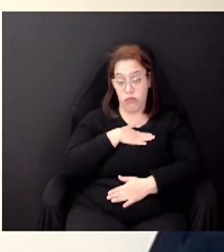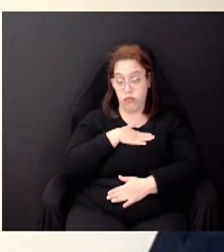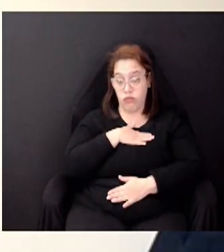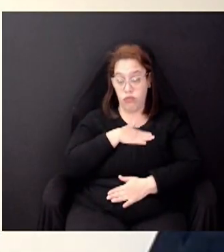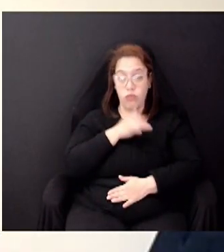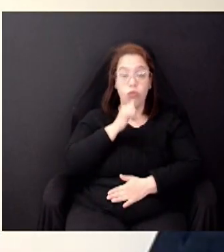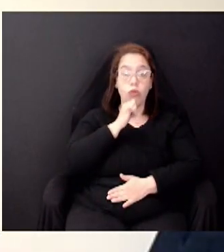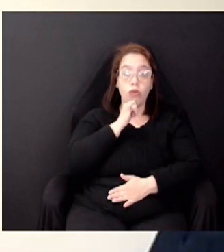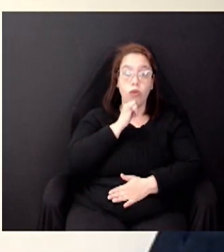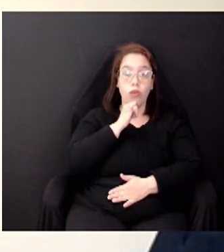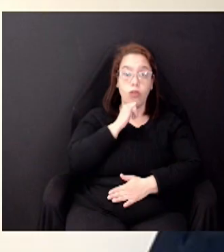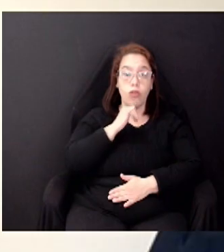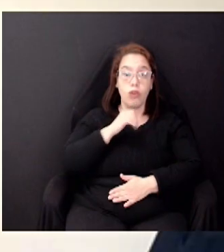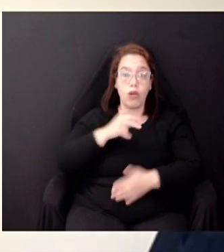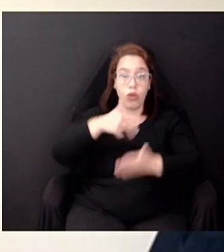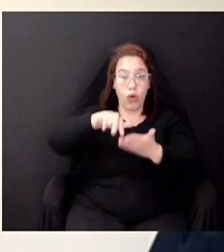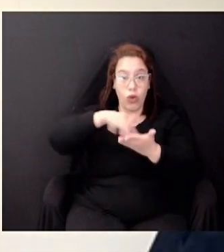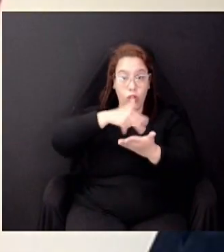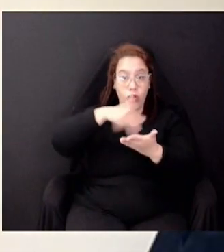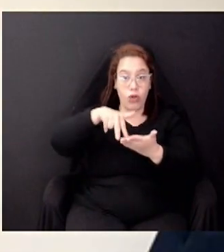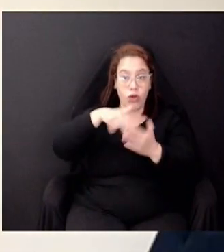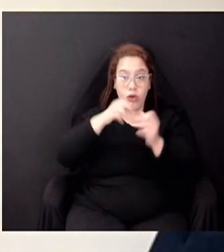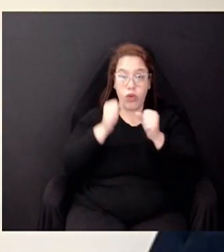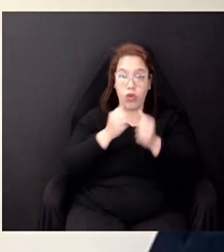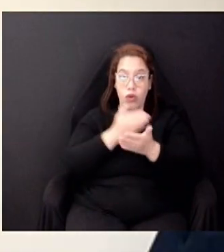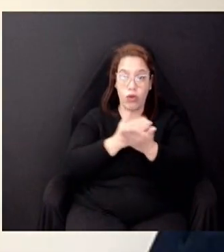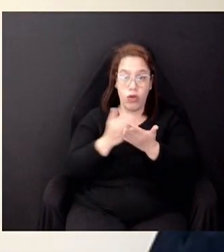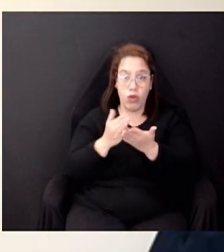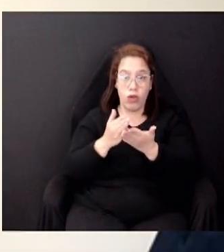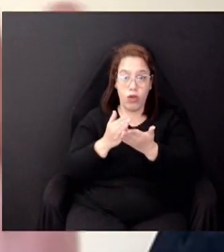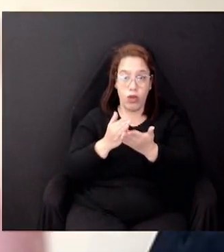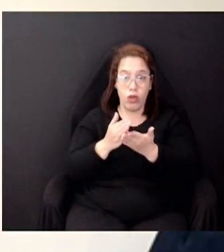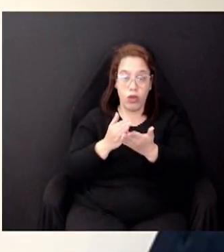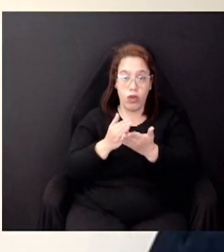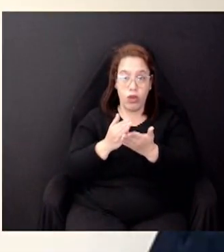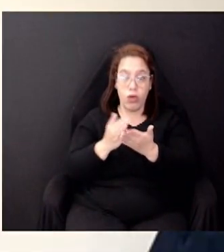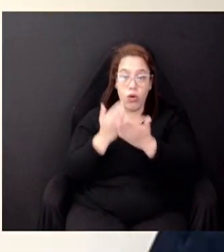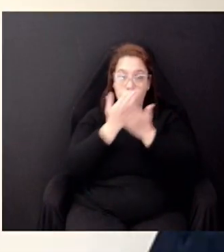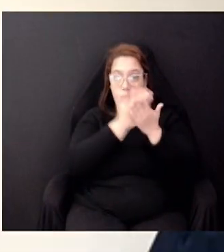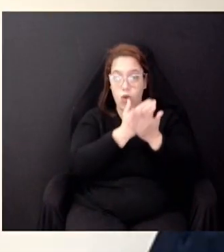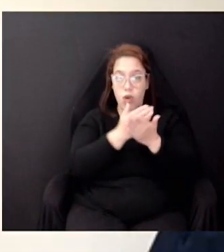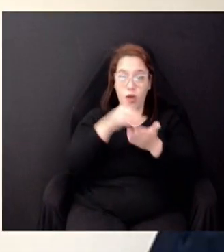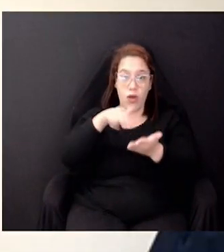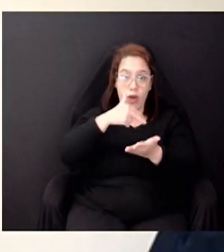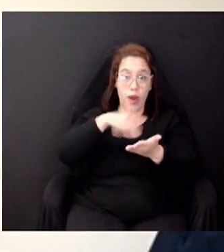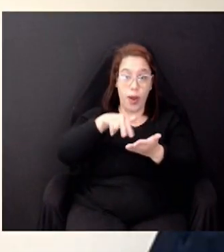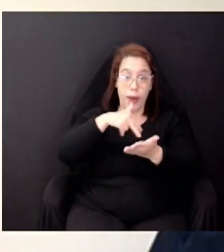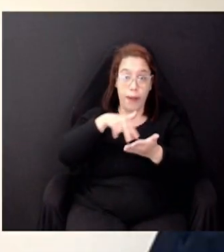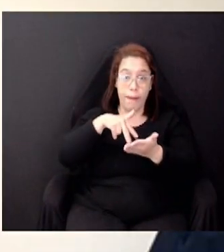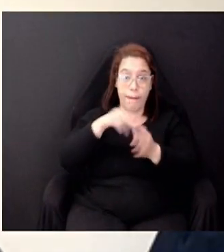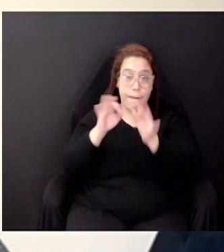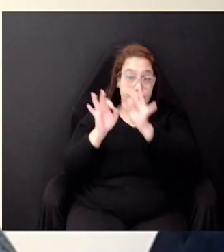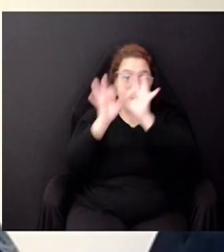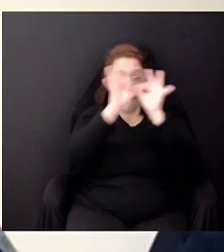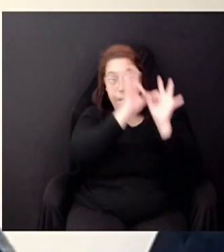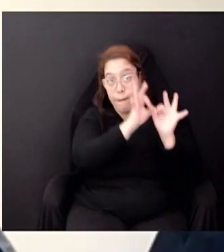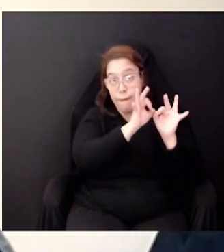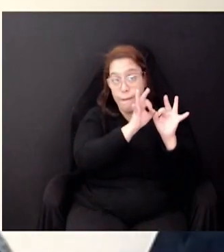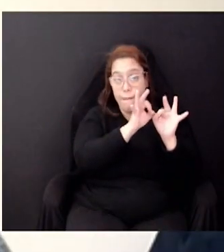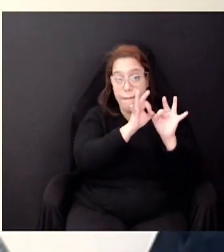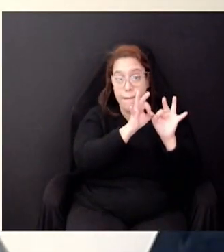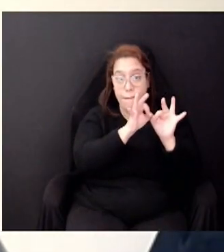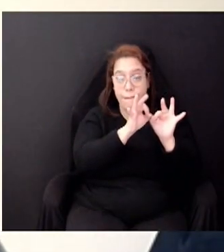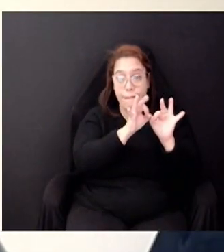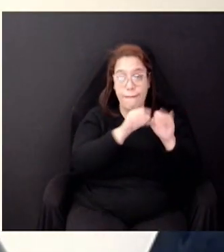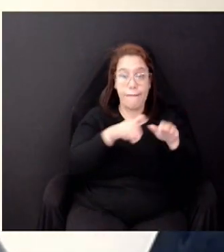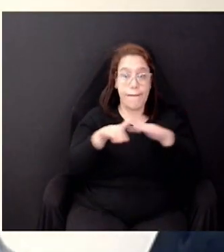gosto de dançar, eu posso começar a fazer uma aula de dança, coloco lá na minha rotina, né? Naquele momento eu não vou